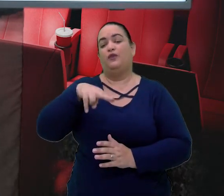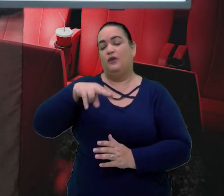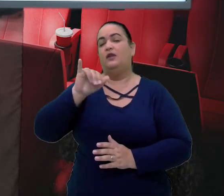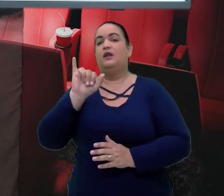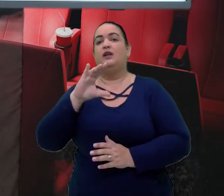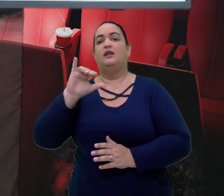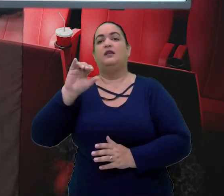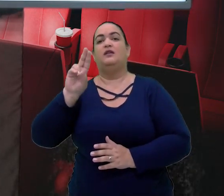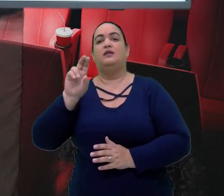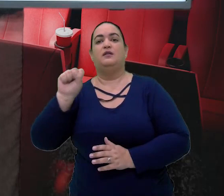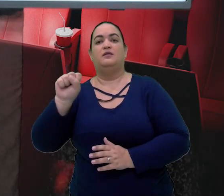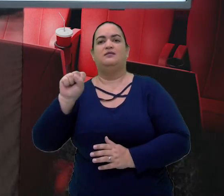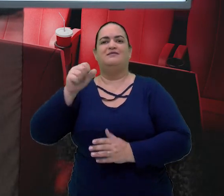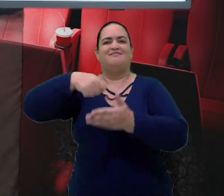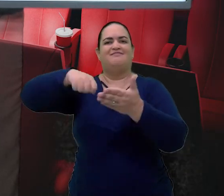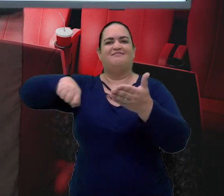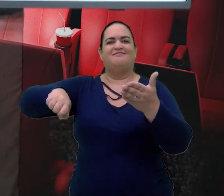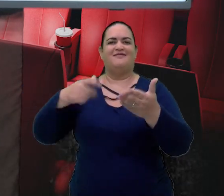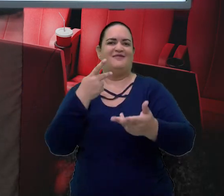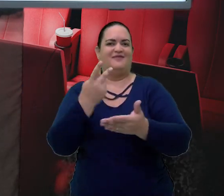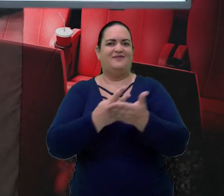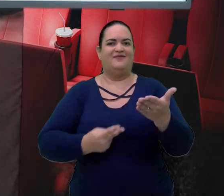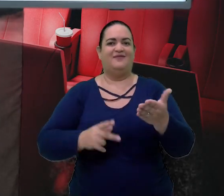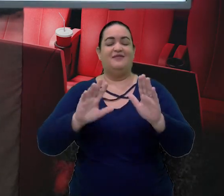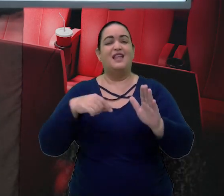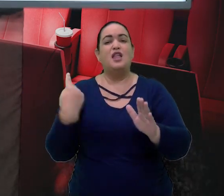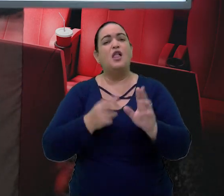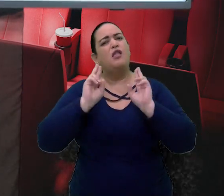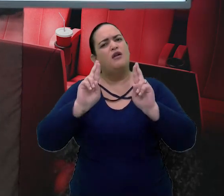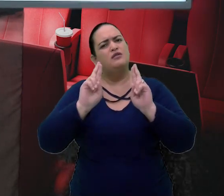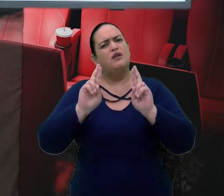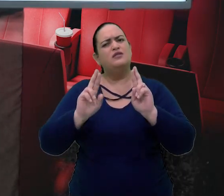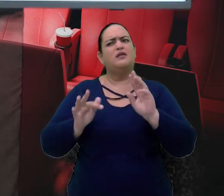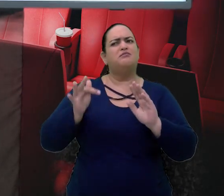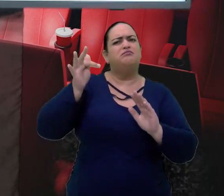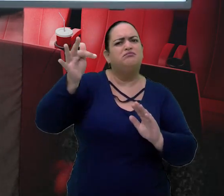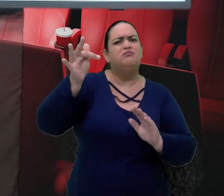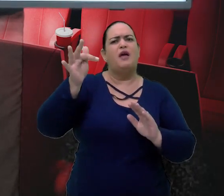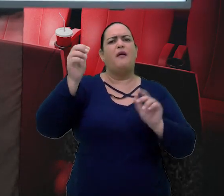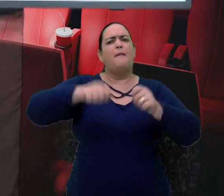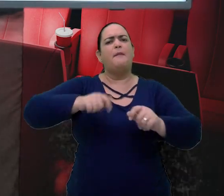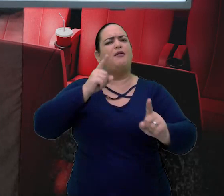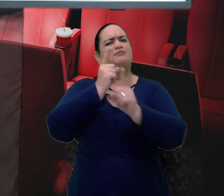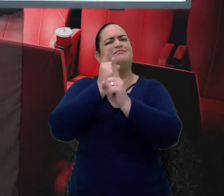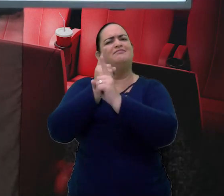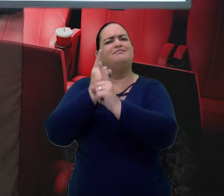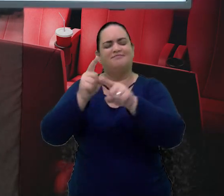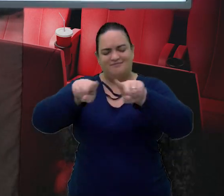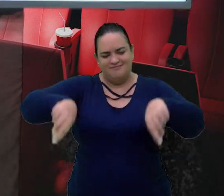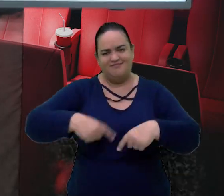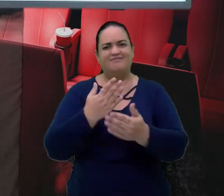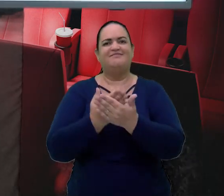nesses dias tão difíceis que nós estamos vivendo, mas nós esperamos que em breve nós possamos nos reencontrar em sala de